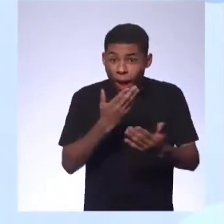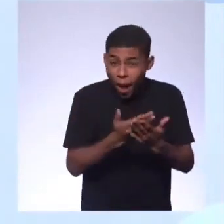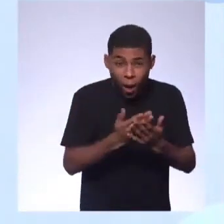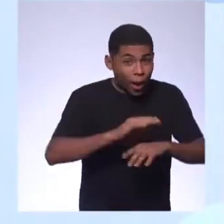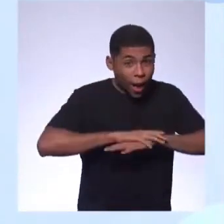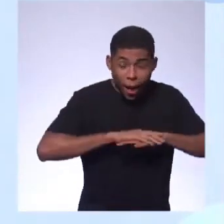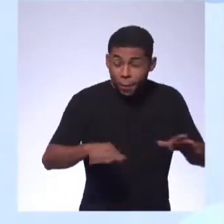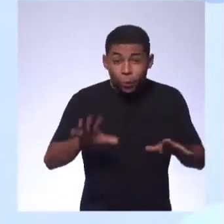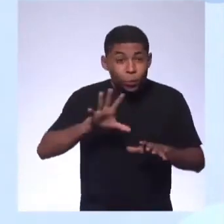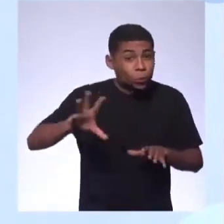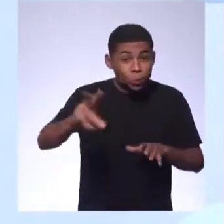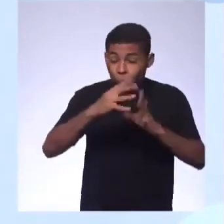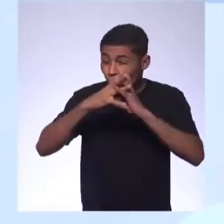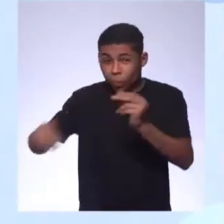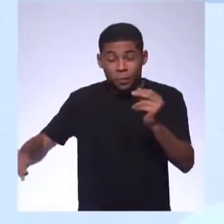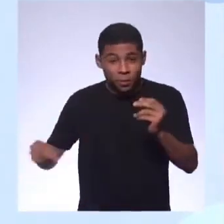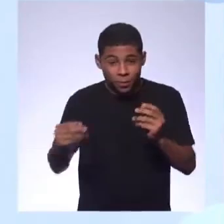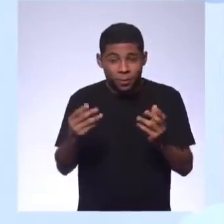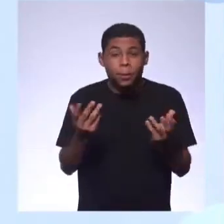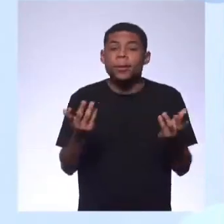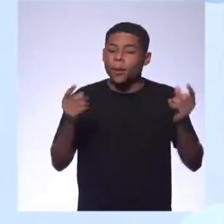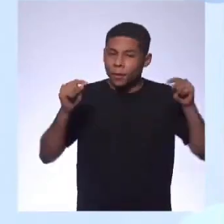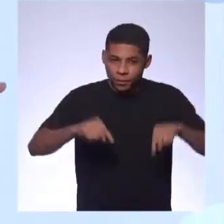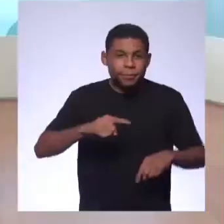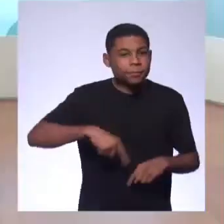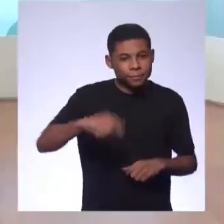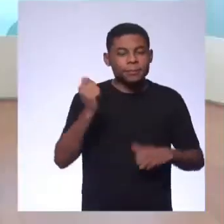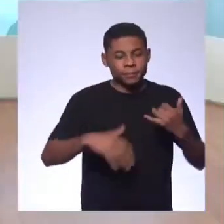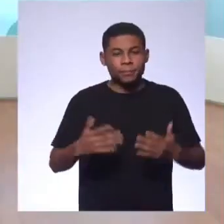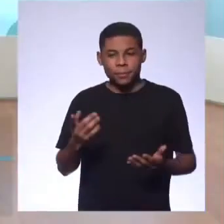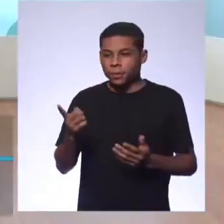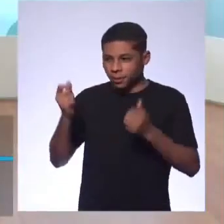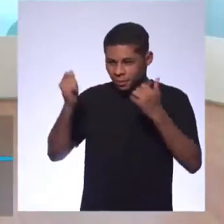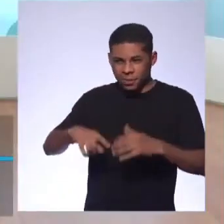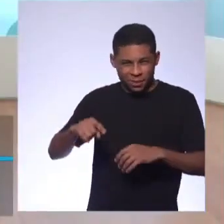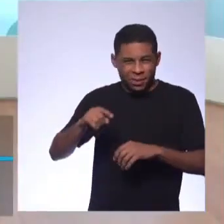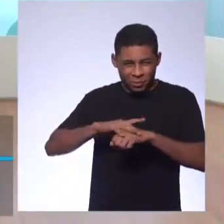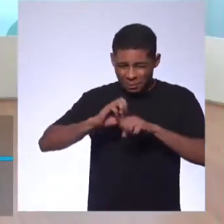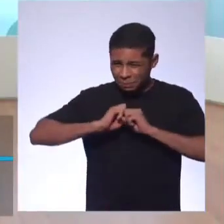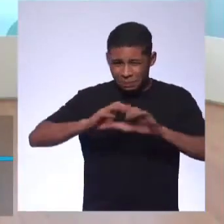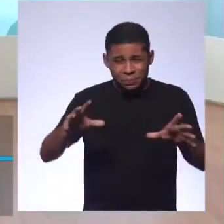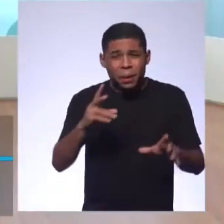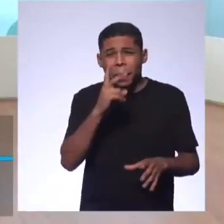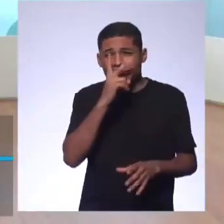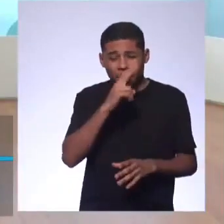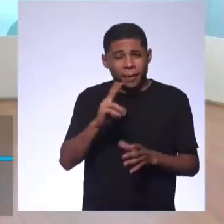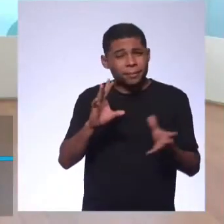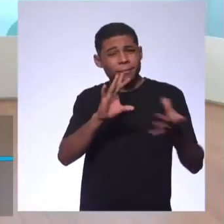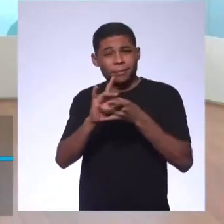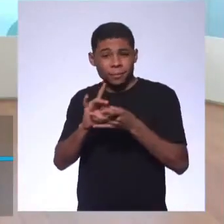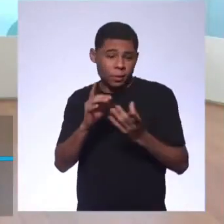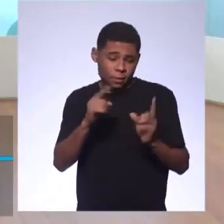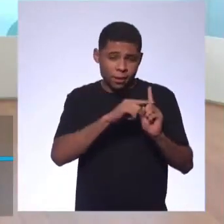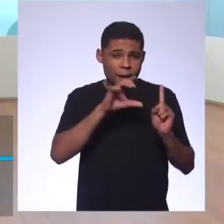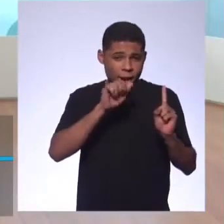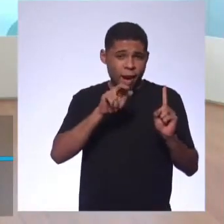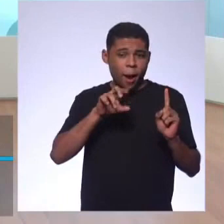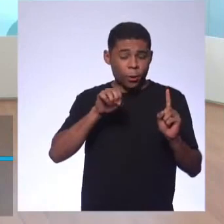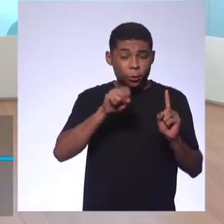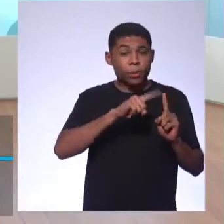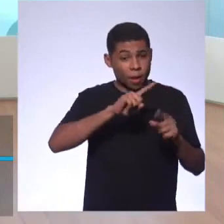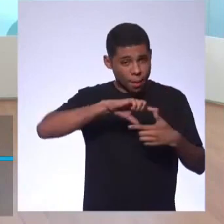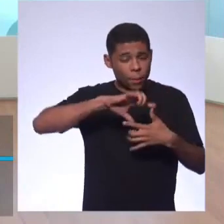povo sumiu. Então, a gente está assim, quando você falou dessa época da pandemia, faz essa conexão. E Carlos Drummond, ele é